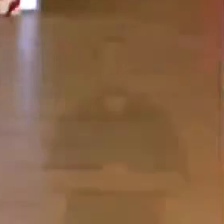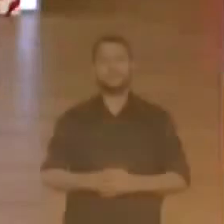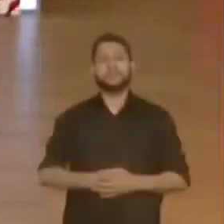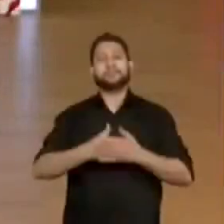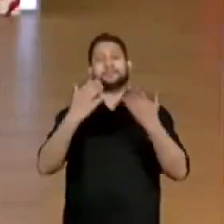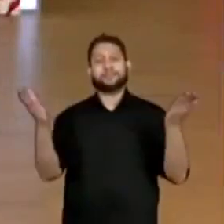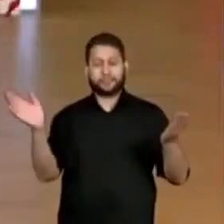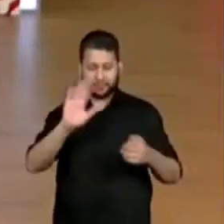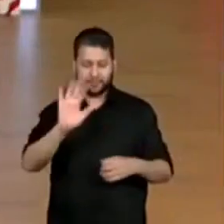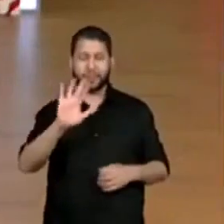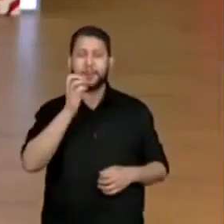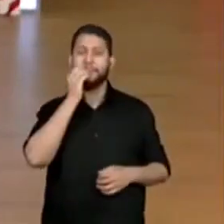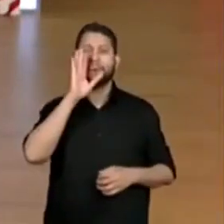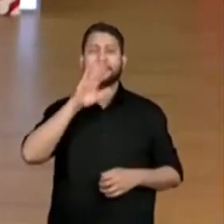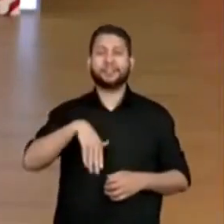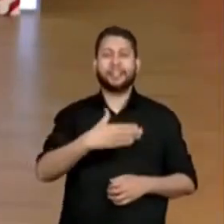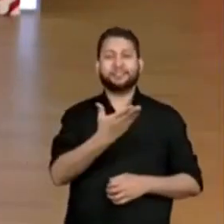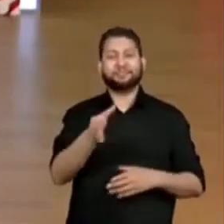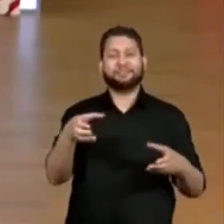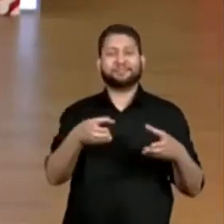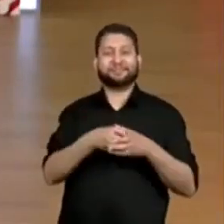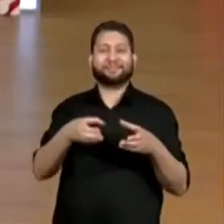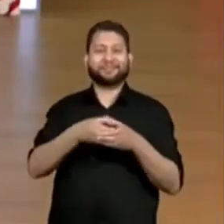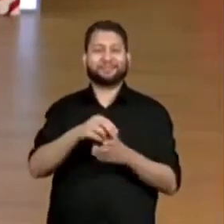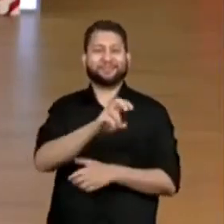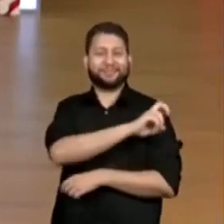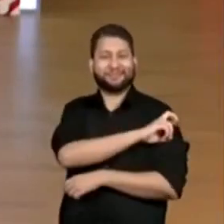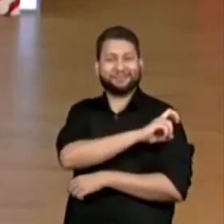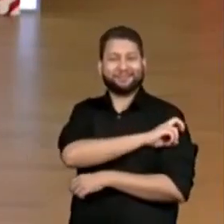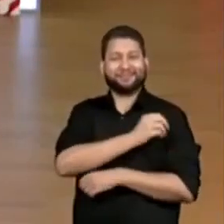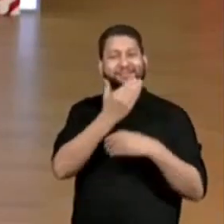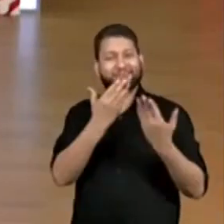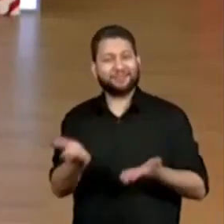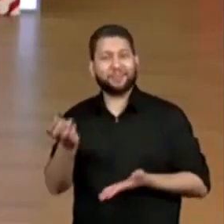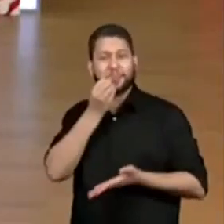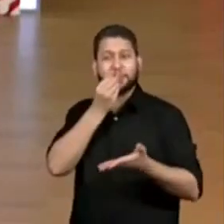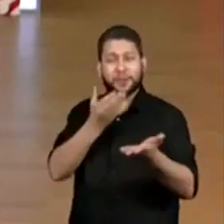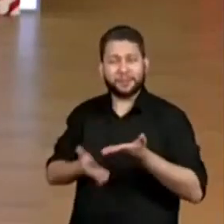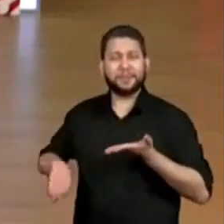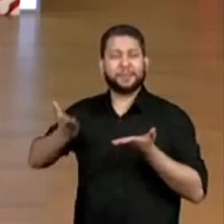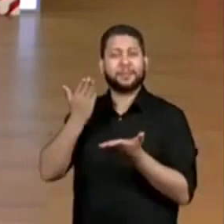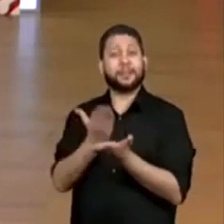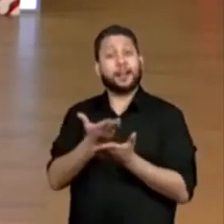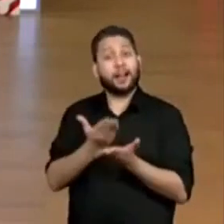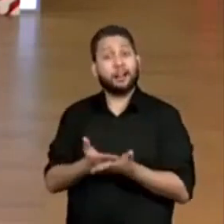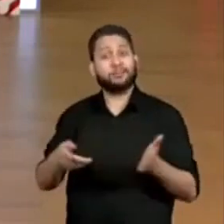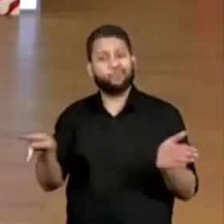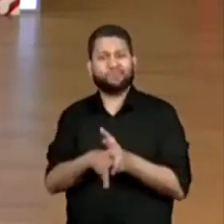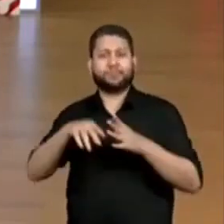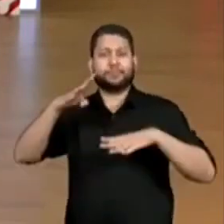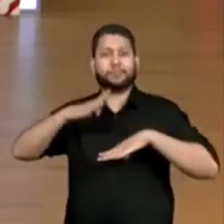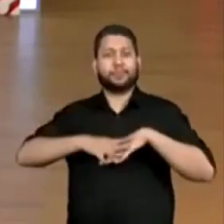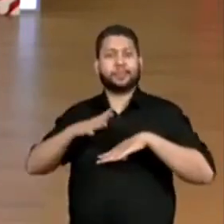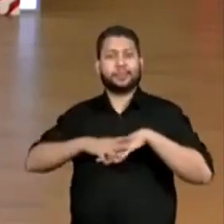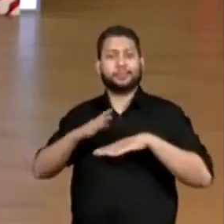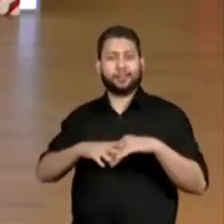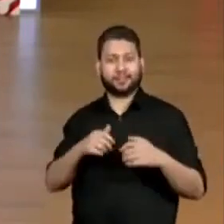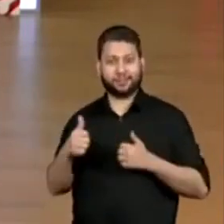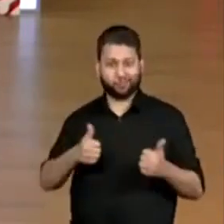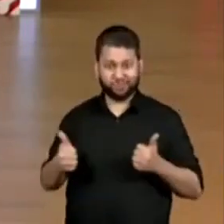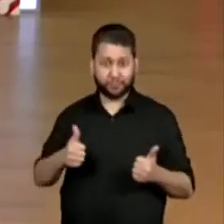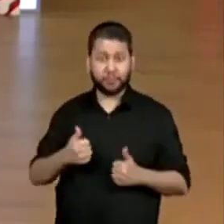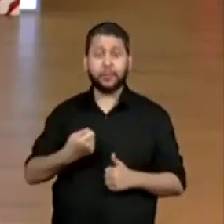boa tarde galerinha do 5º ano sejam todos muito bem vindos a nossa aula de matemática